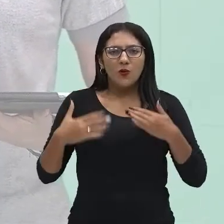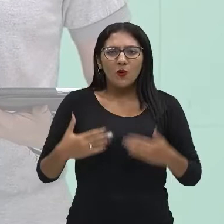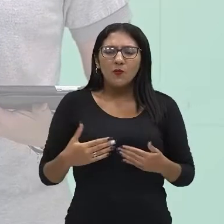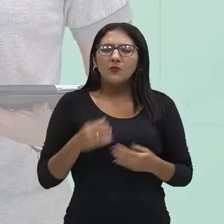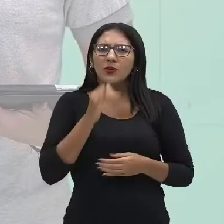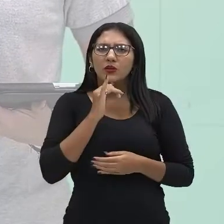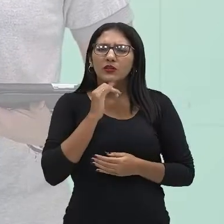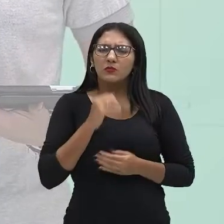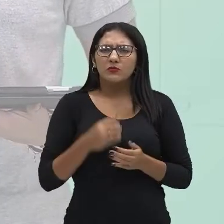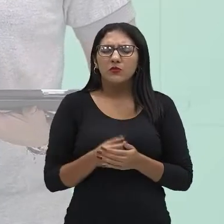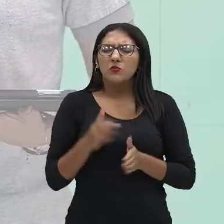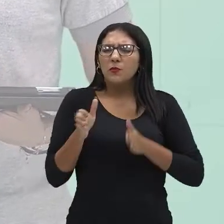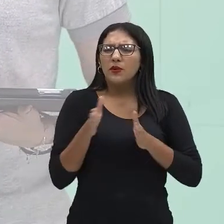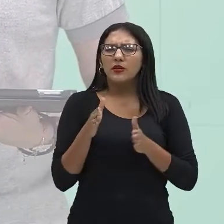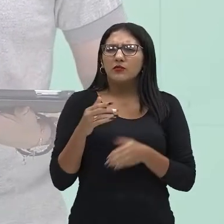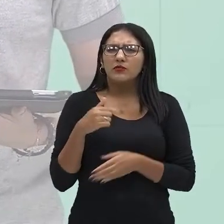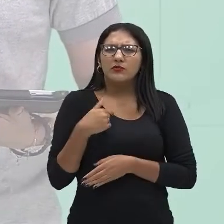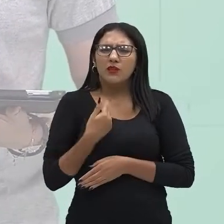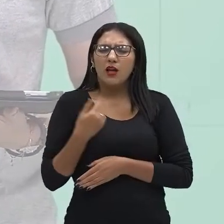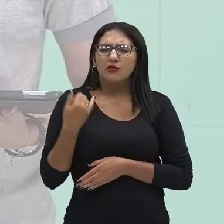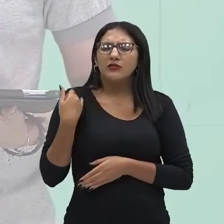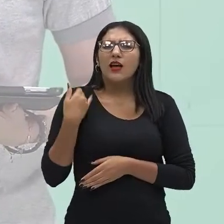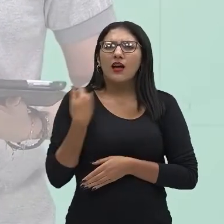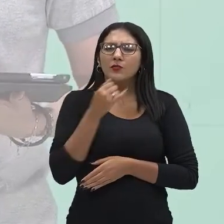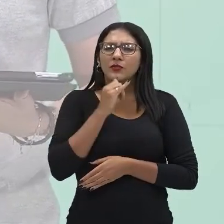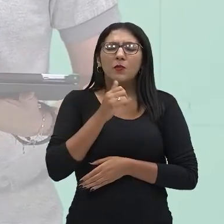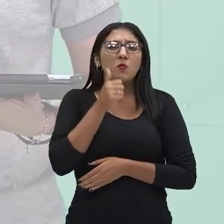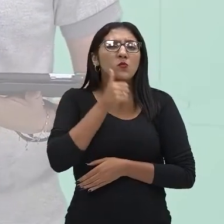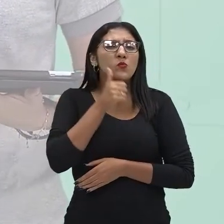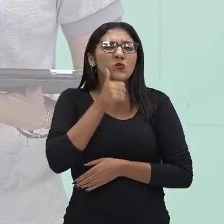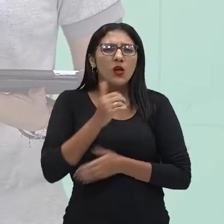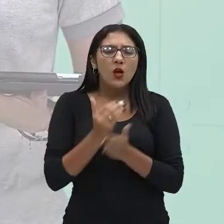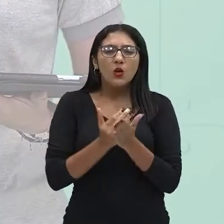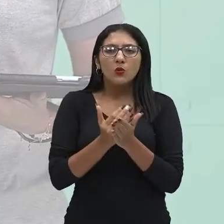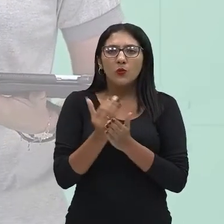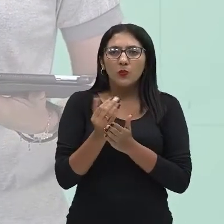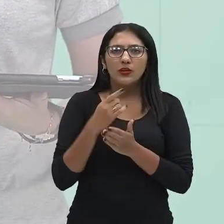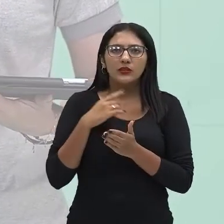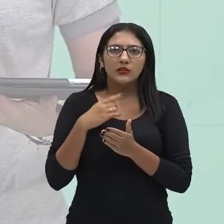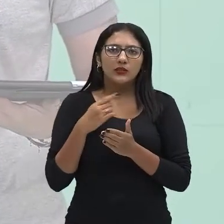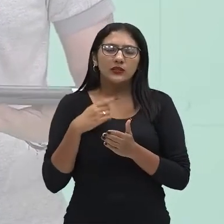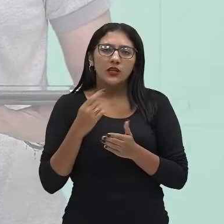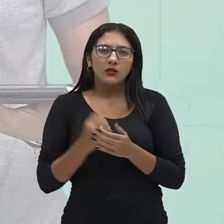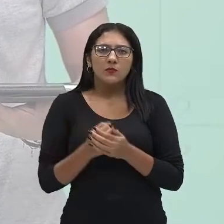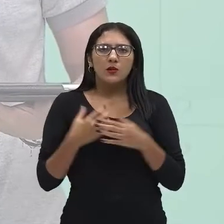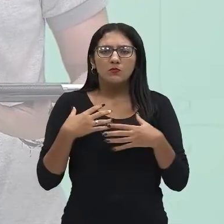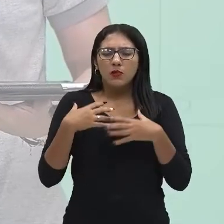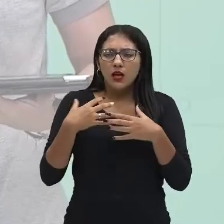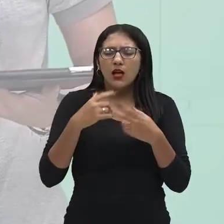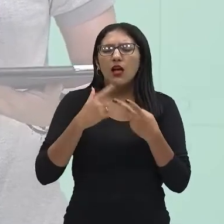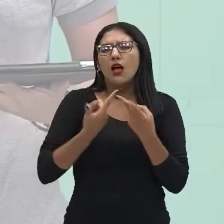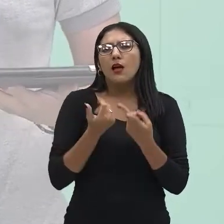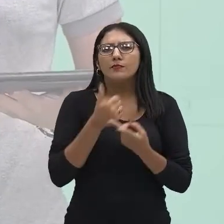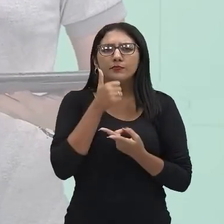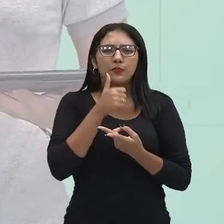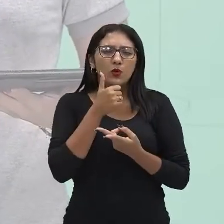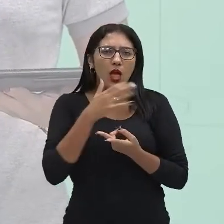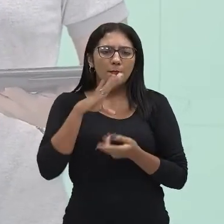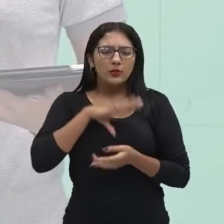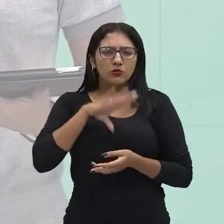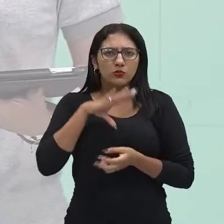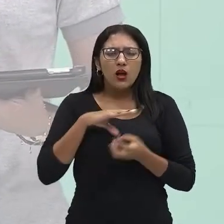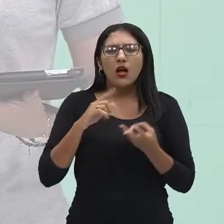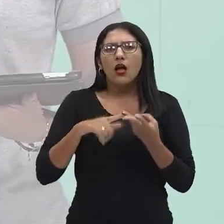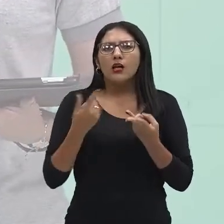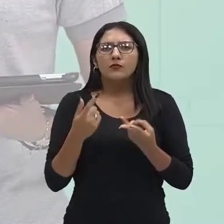da puberdade, não é? As meninas aí começam a desenvolver os seios, a menstruar, o quadril ficar